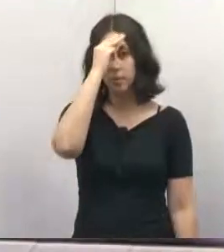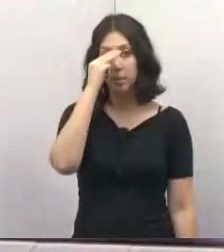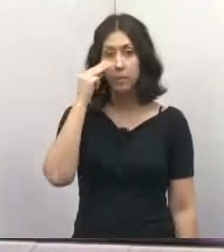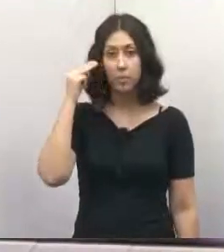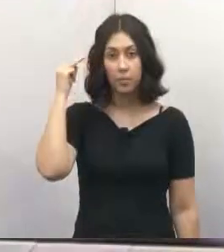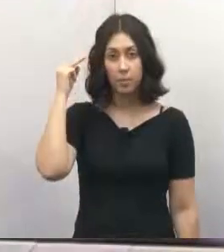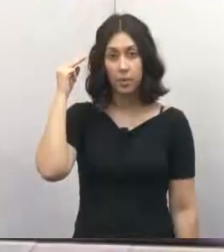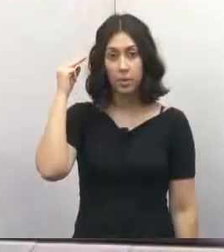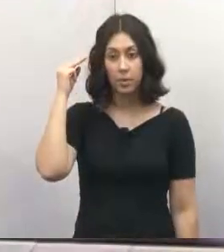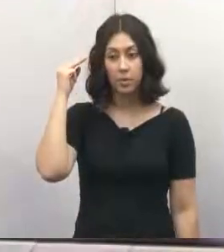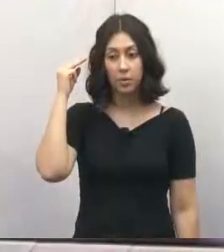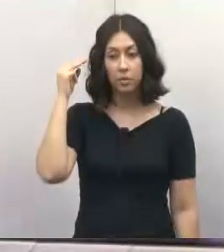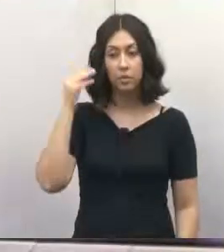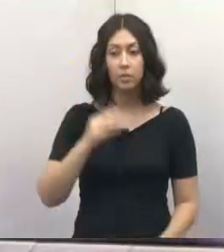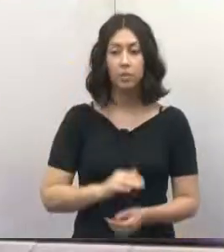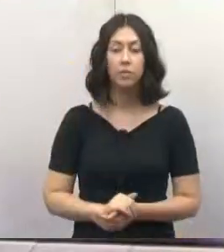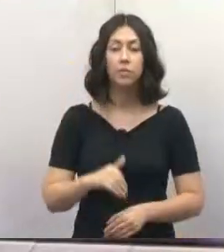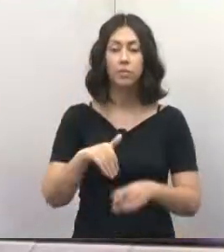Amélia.